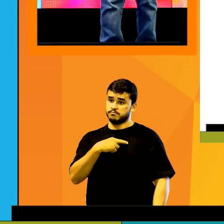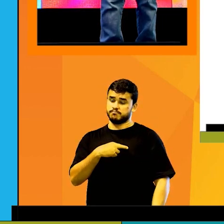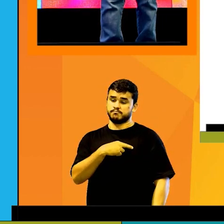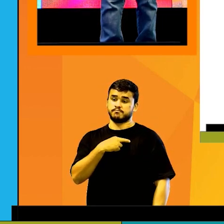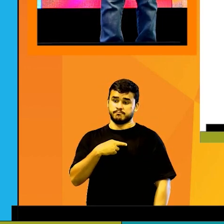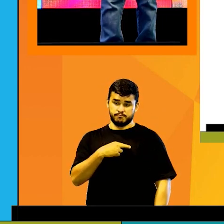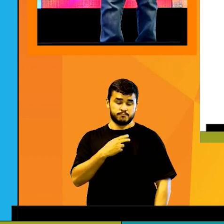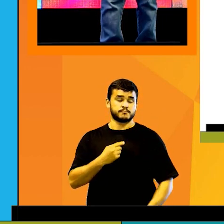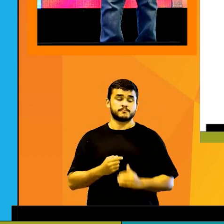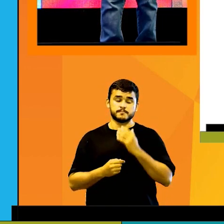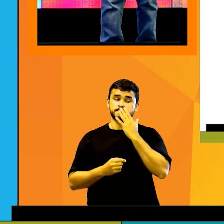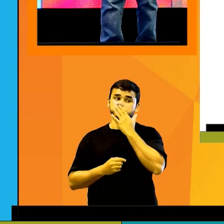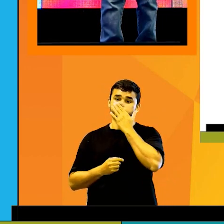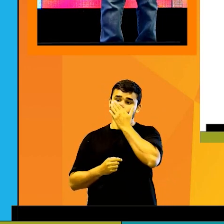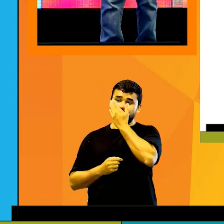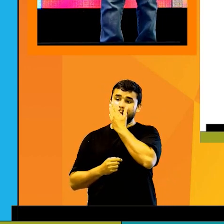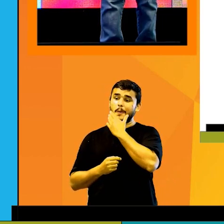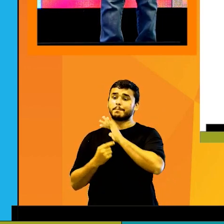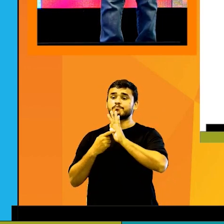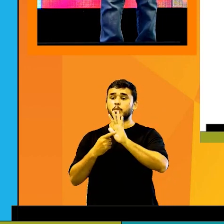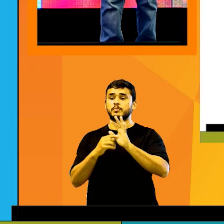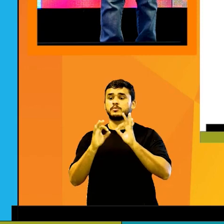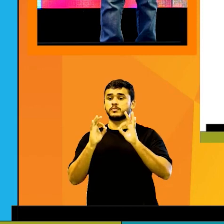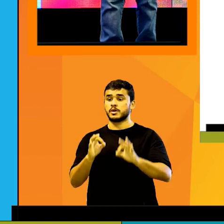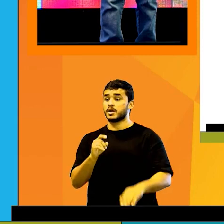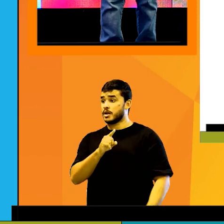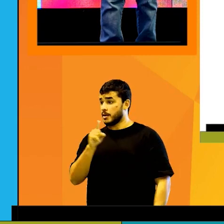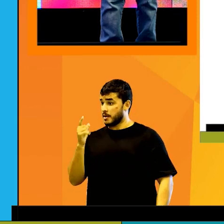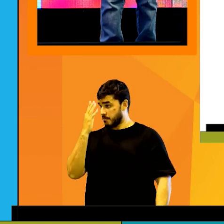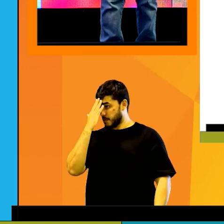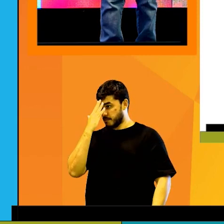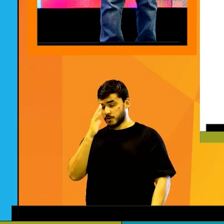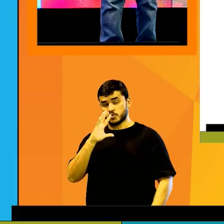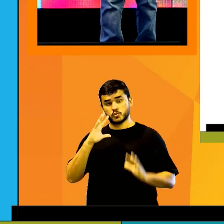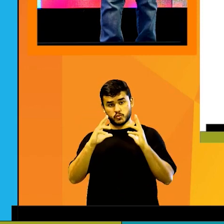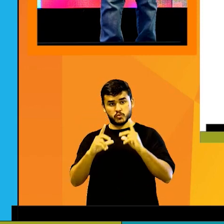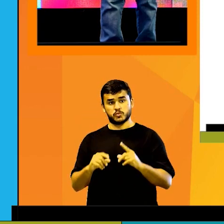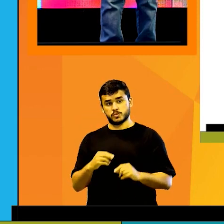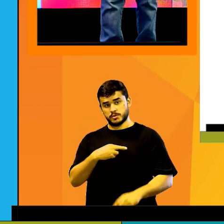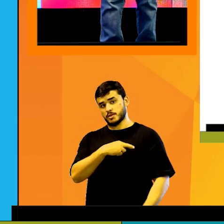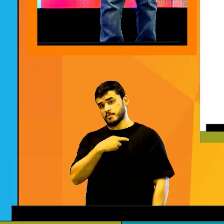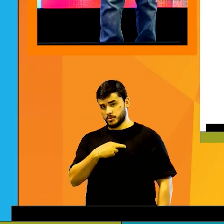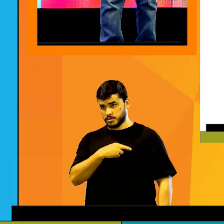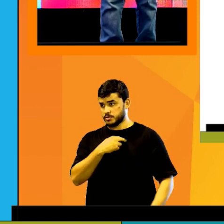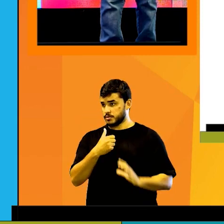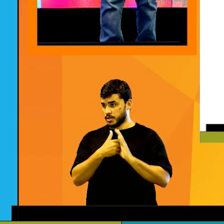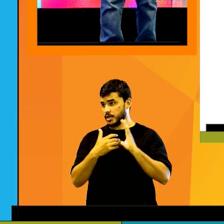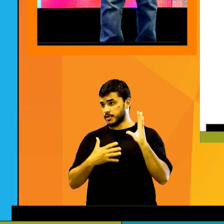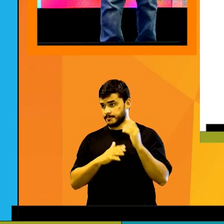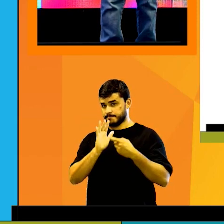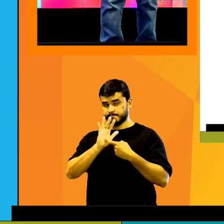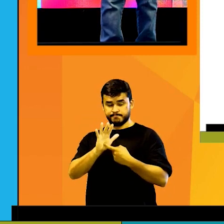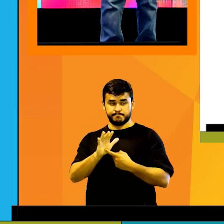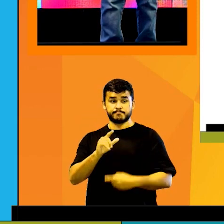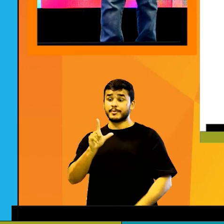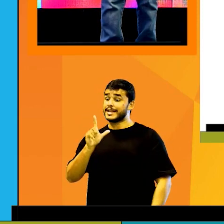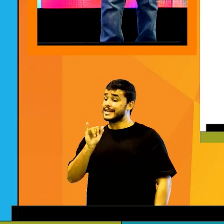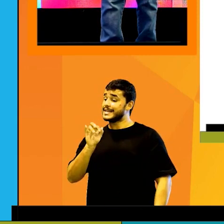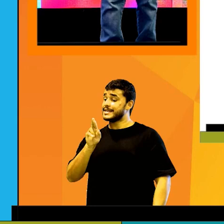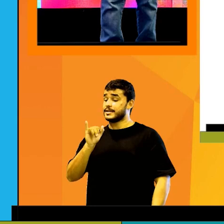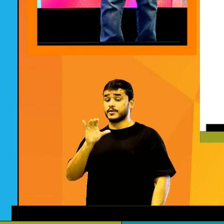O poema constrói imagens caras ao romantismo. Nesse fragmento, o